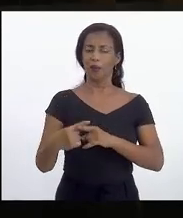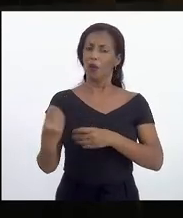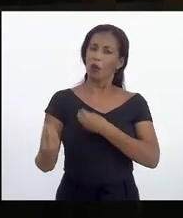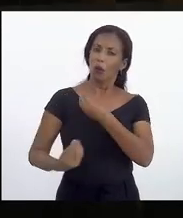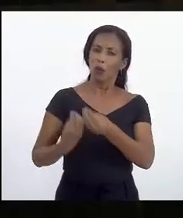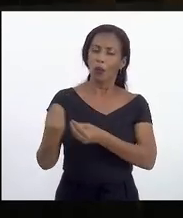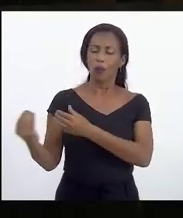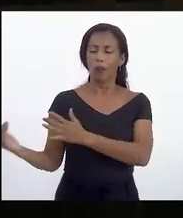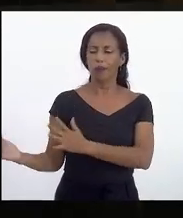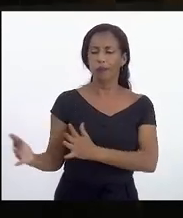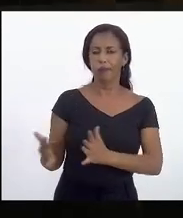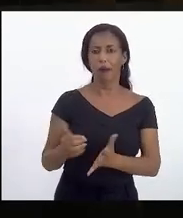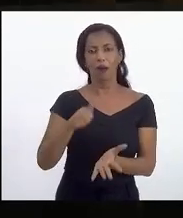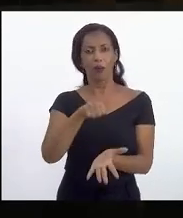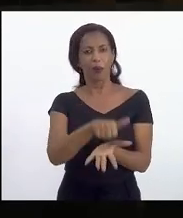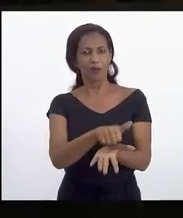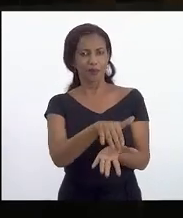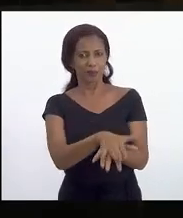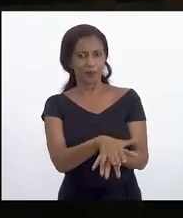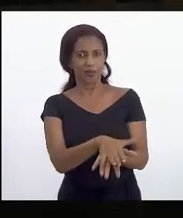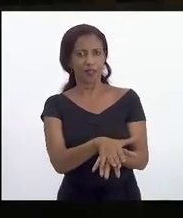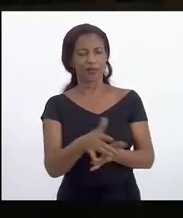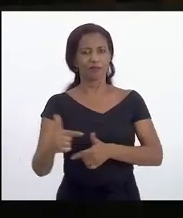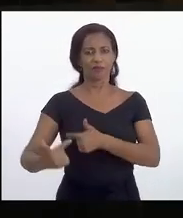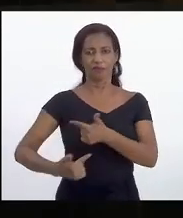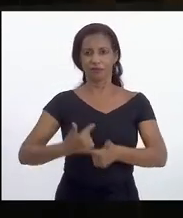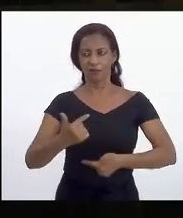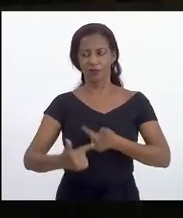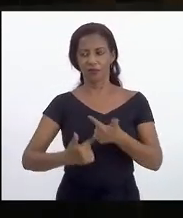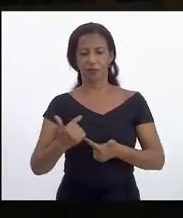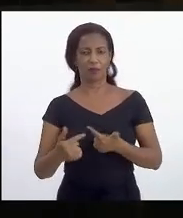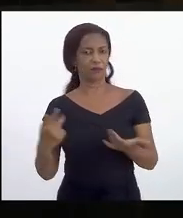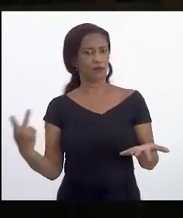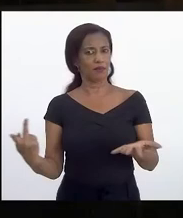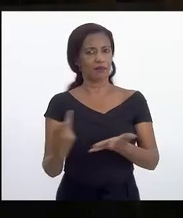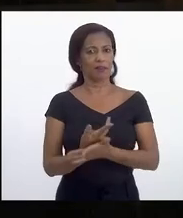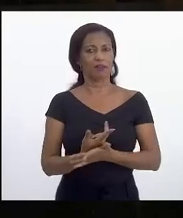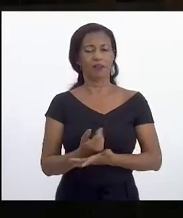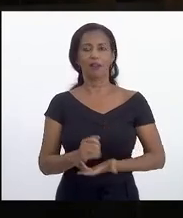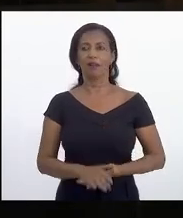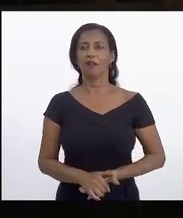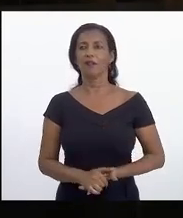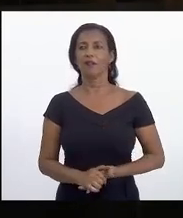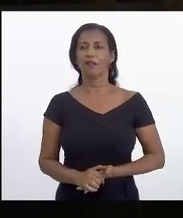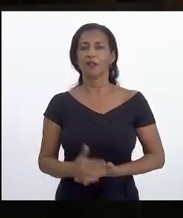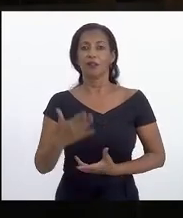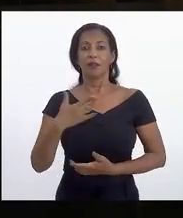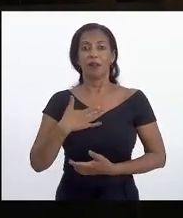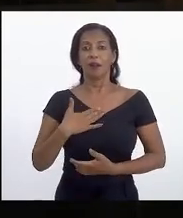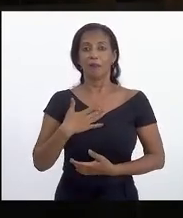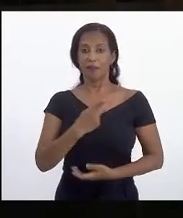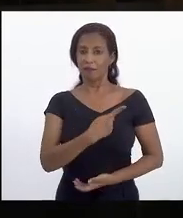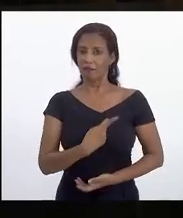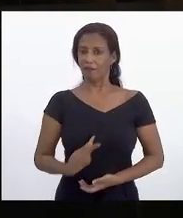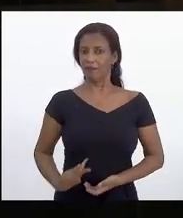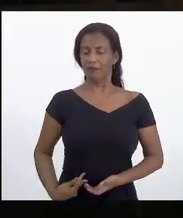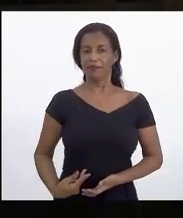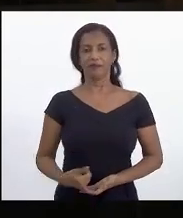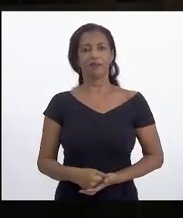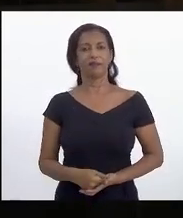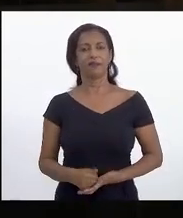decorrência consequência dos trabalhos realizados sobre a minha presidência